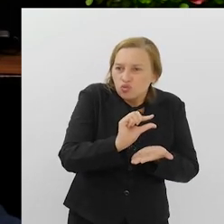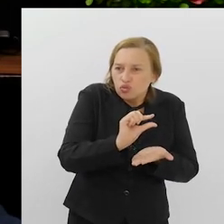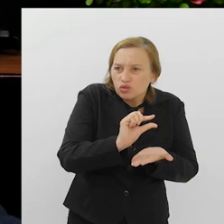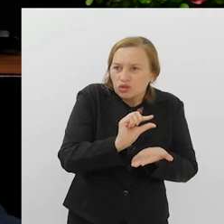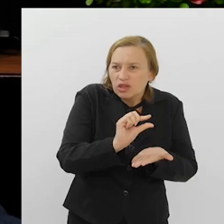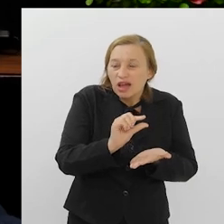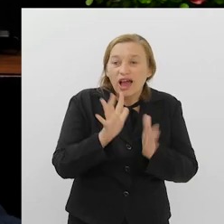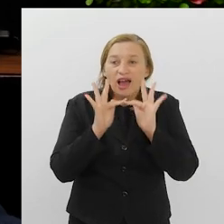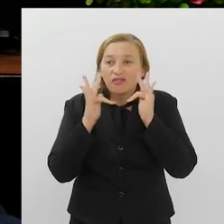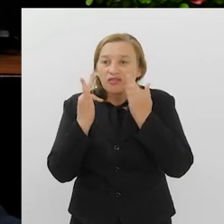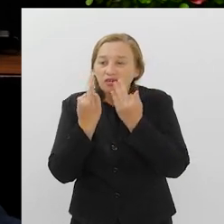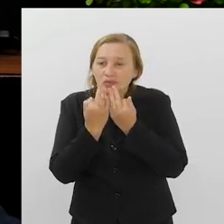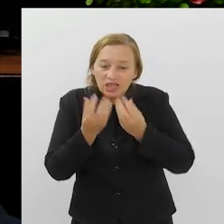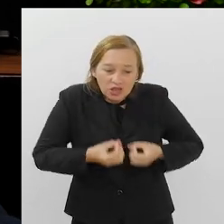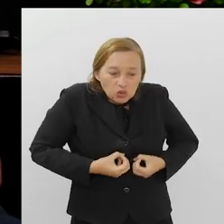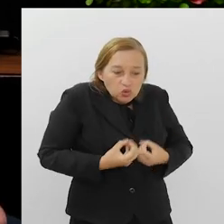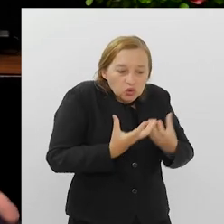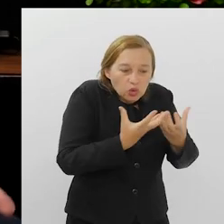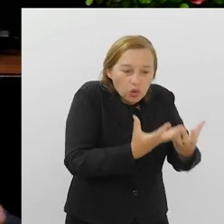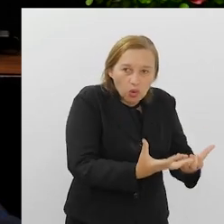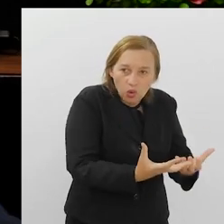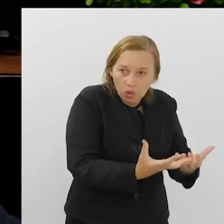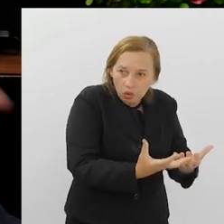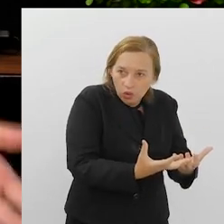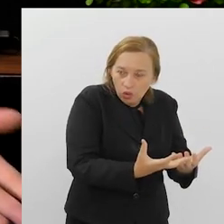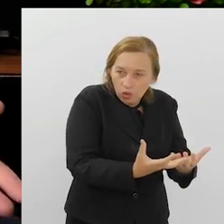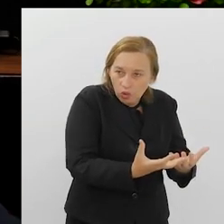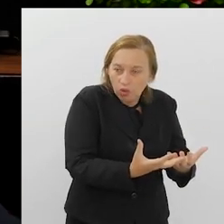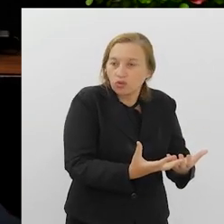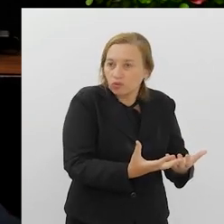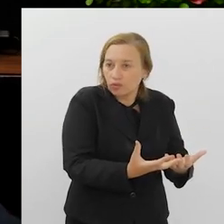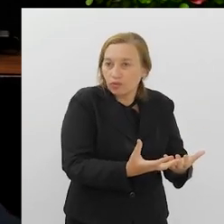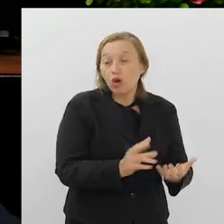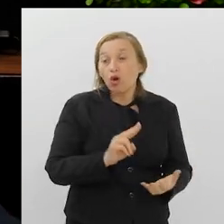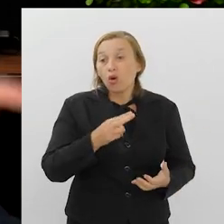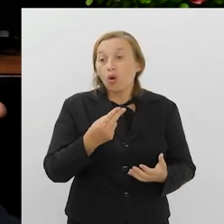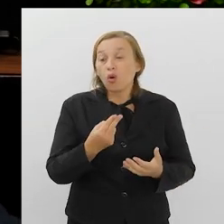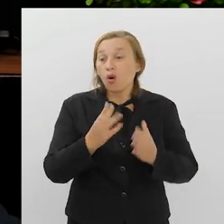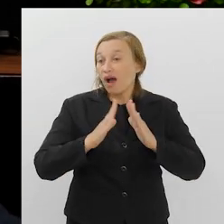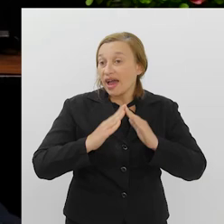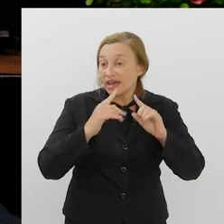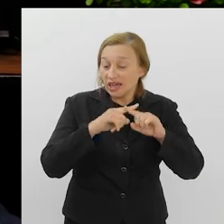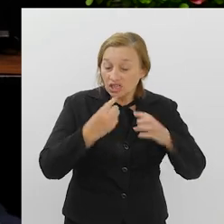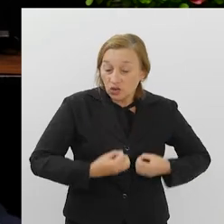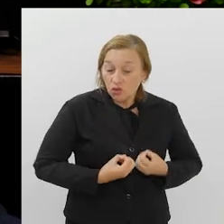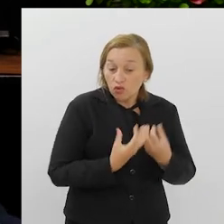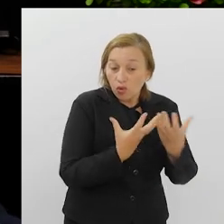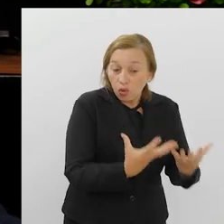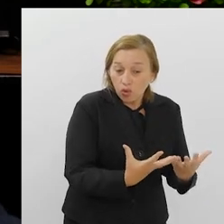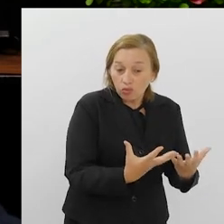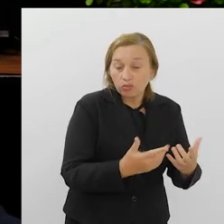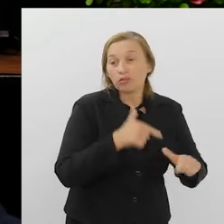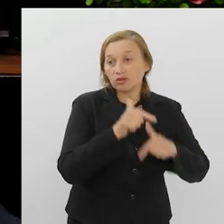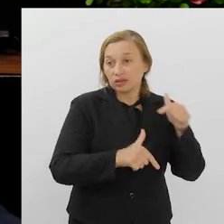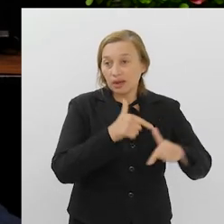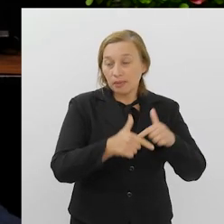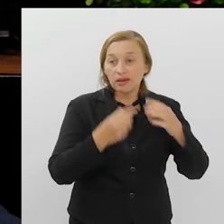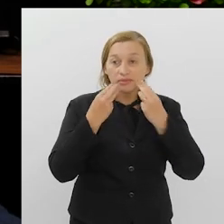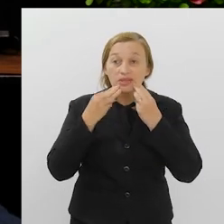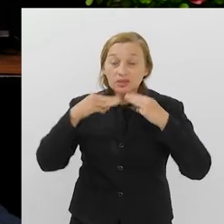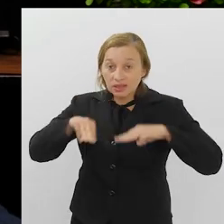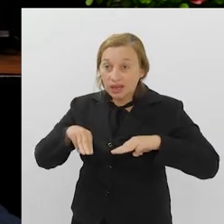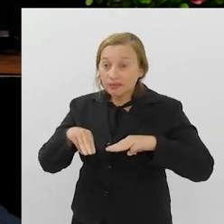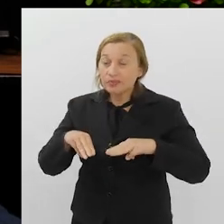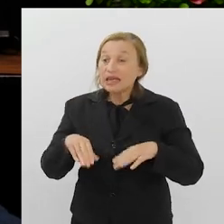senão famílias doam para eles famílias da da igreja ou fora também doam para esse trabalho